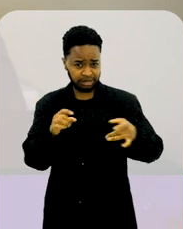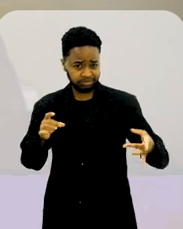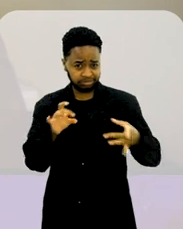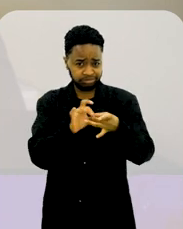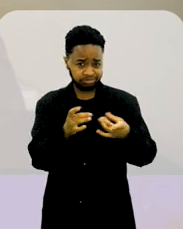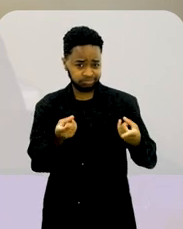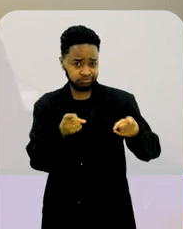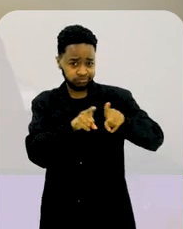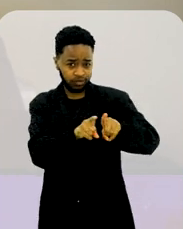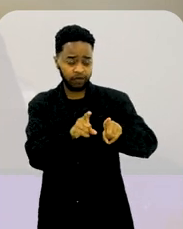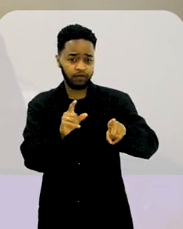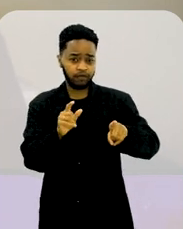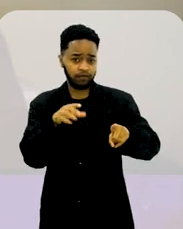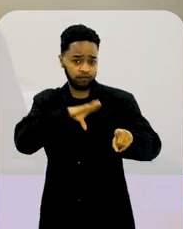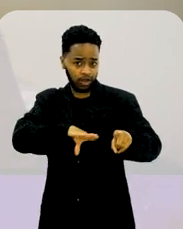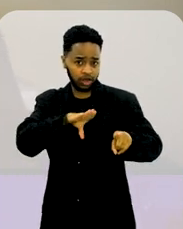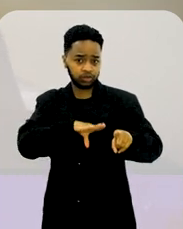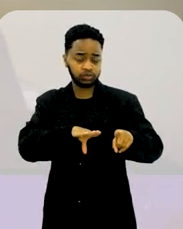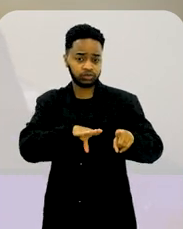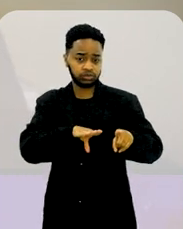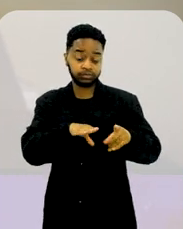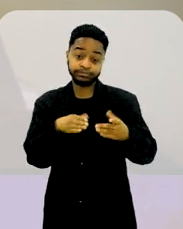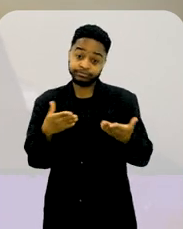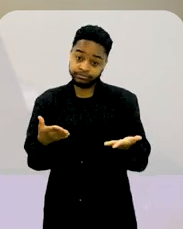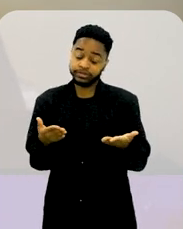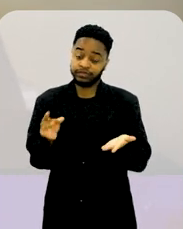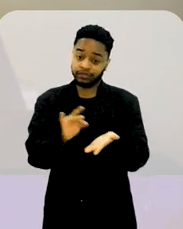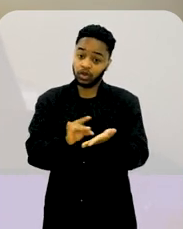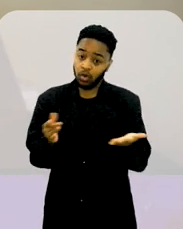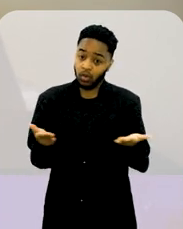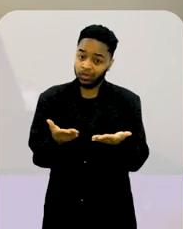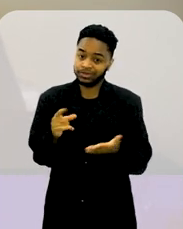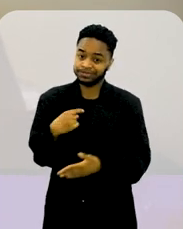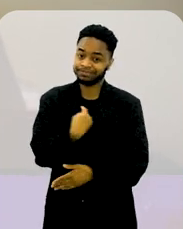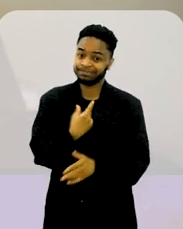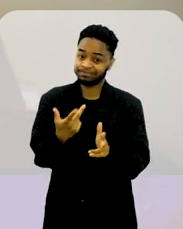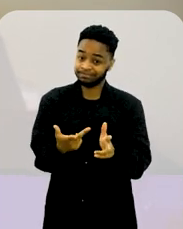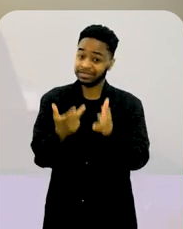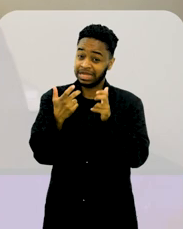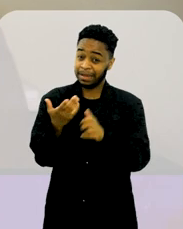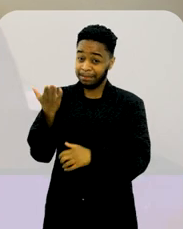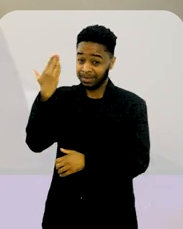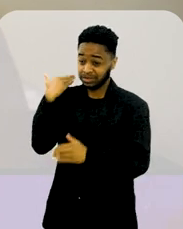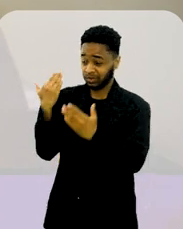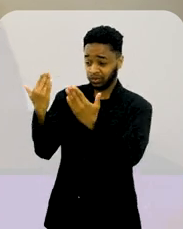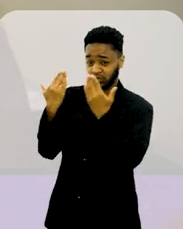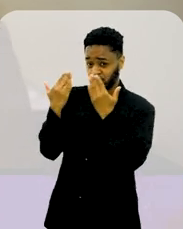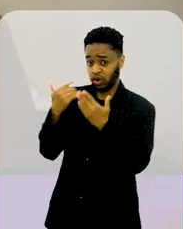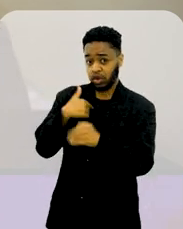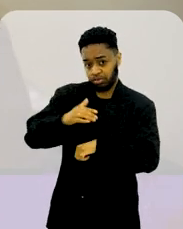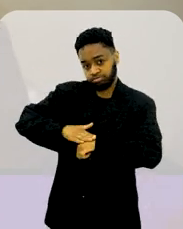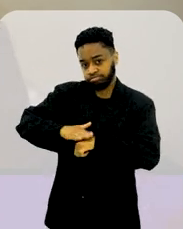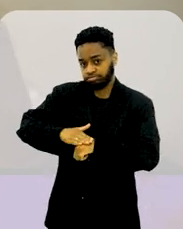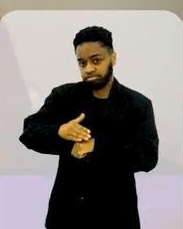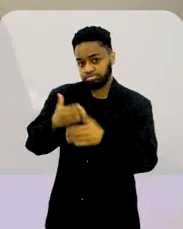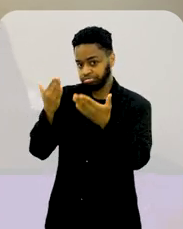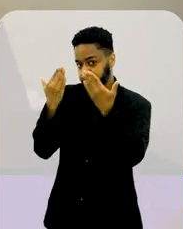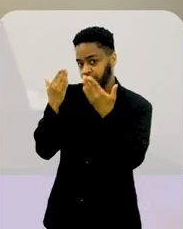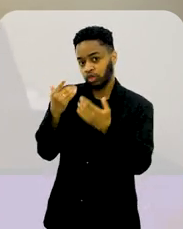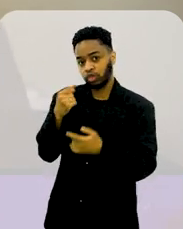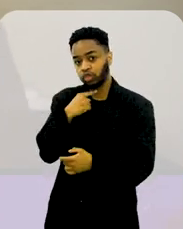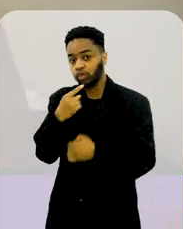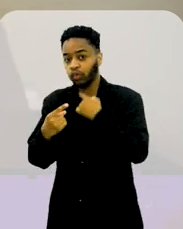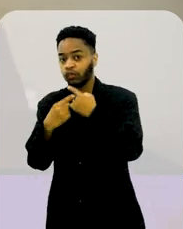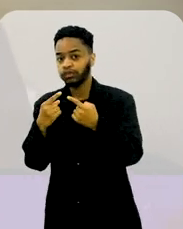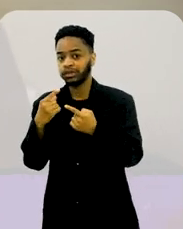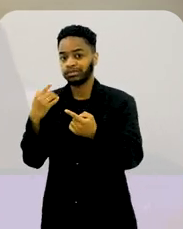Vasco entre aspas se associar e hoje a gente percebe que aquela dúvida que pelo menos eu tinha eh